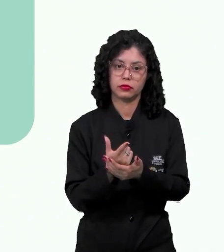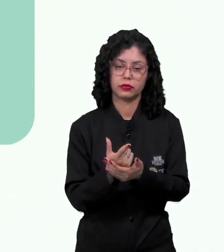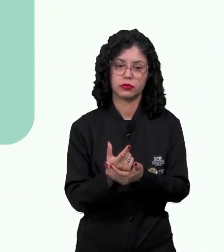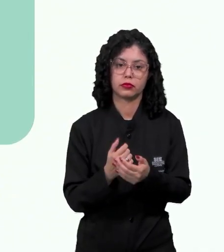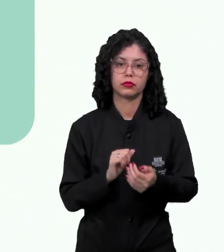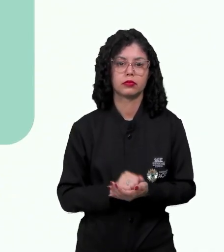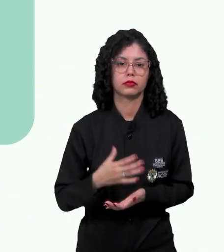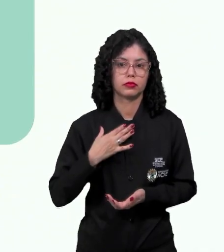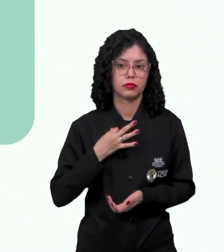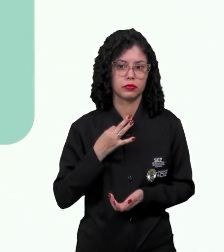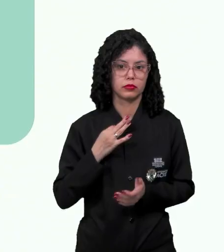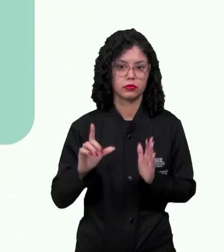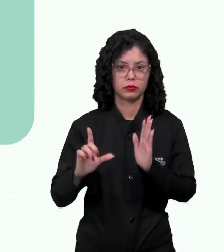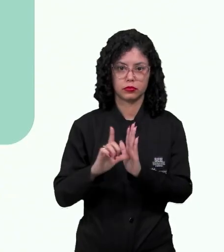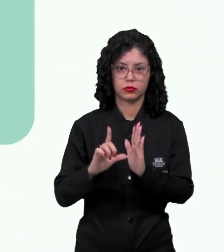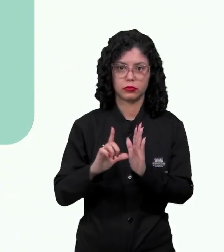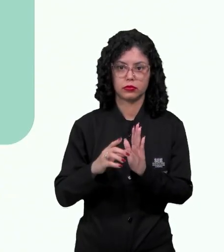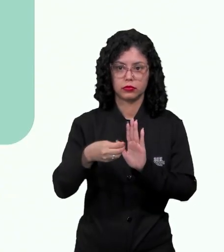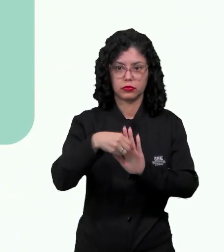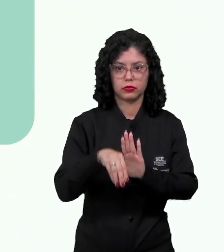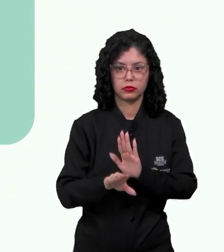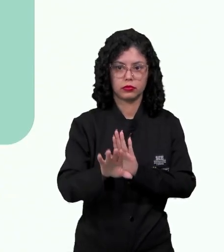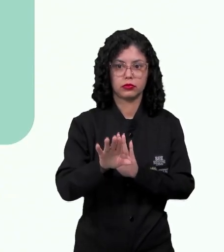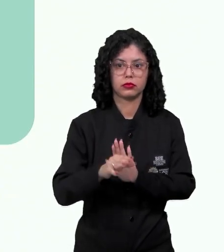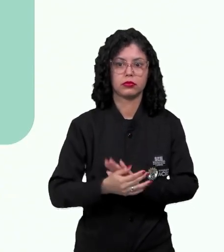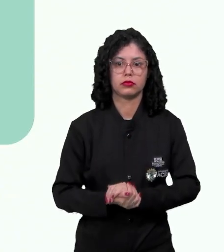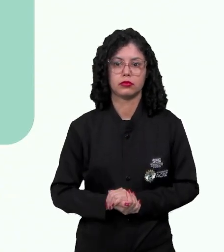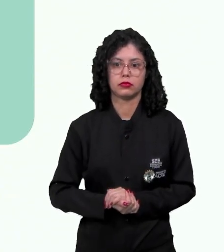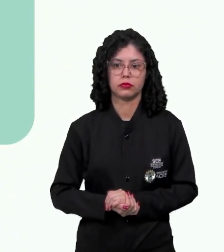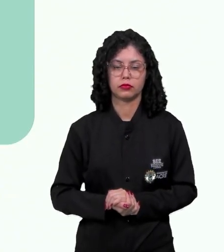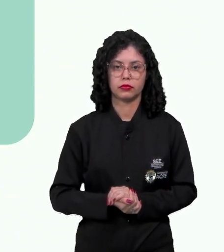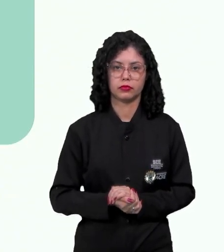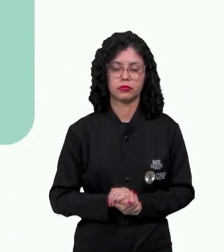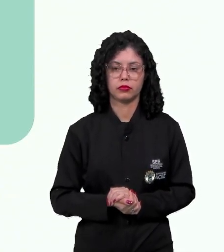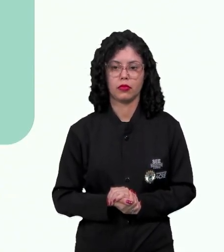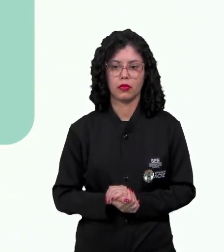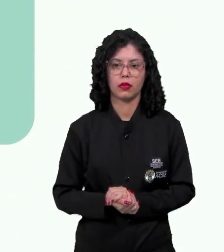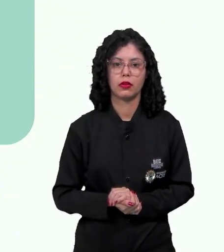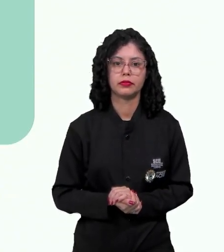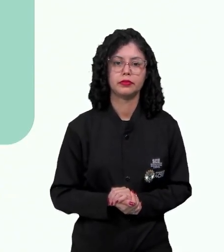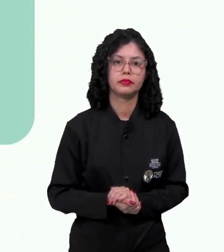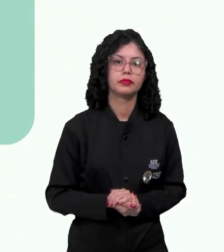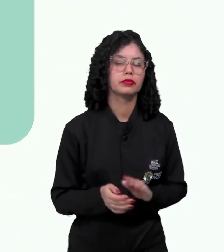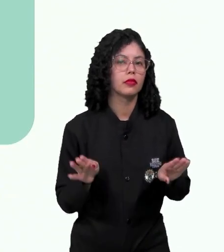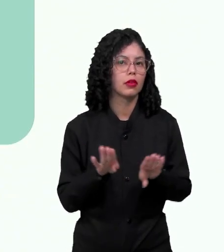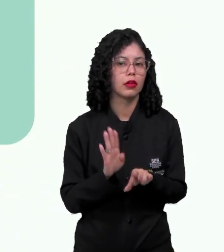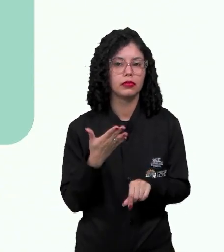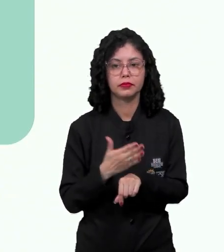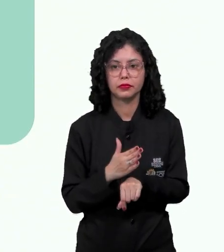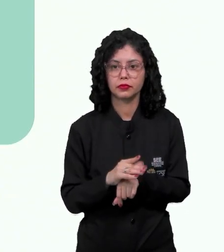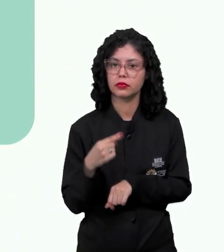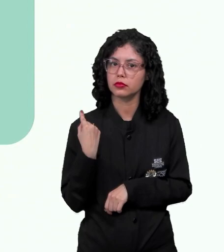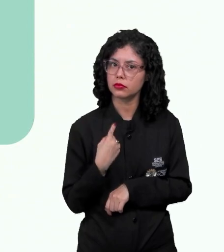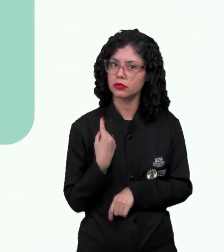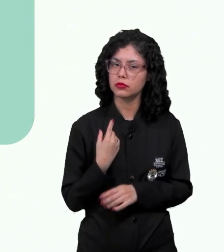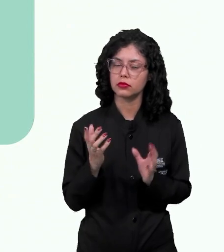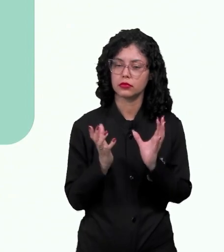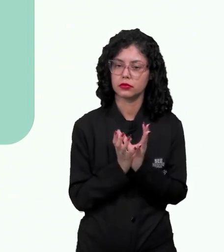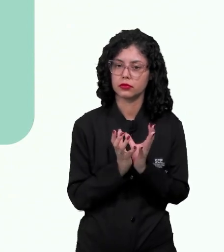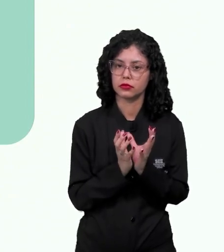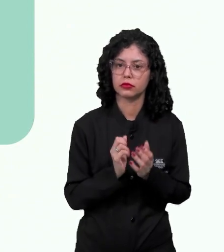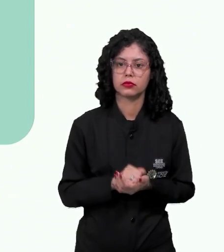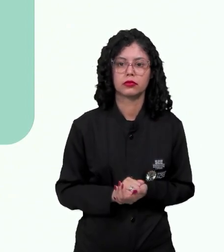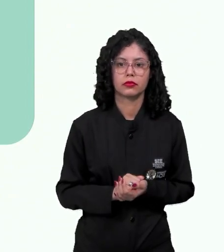letra E, comprar roupas em lojas virtuais. Isso é também uma prática individual ou